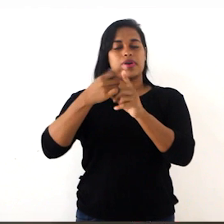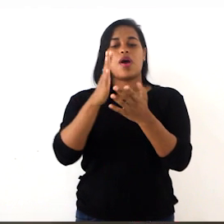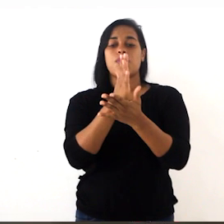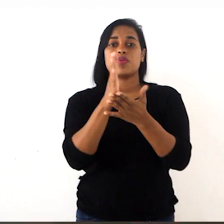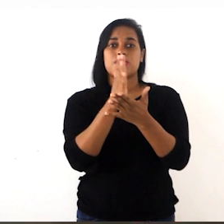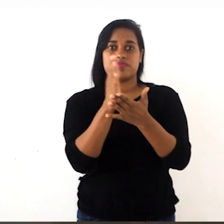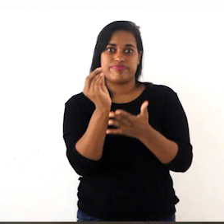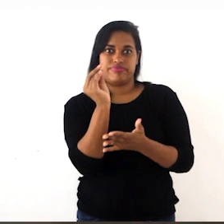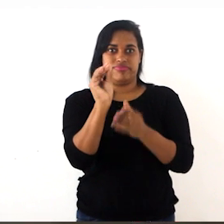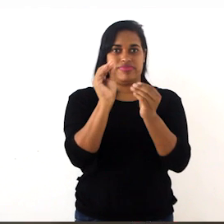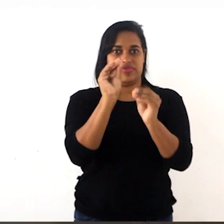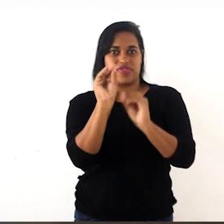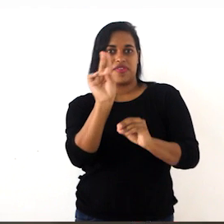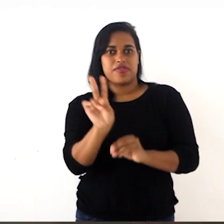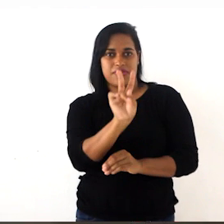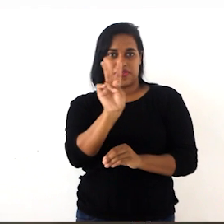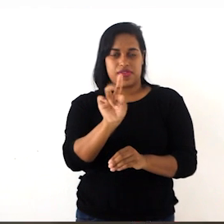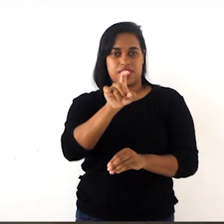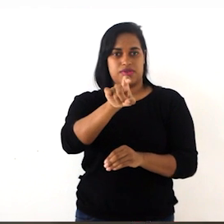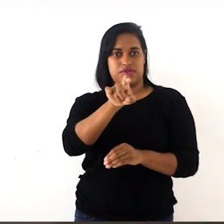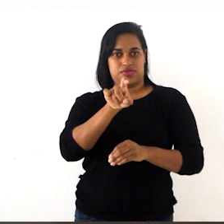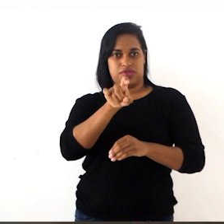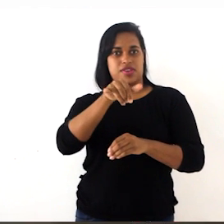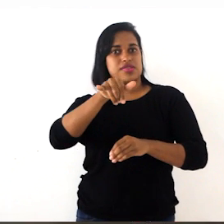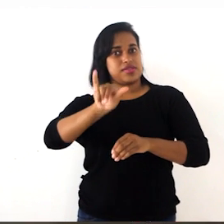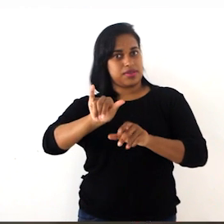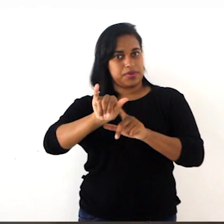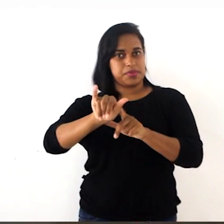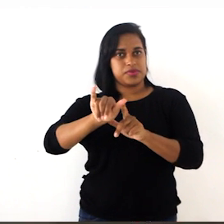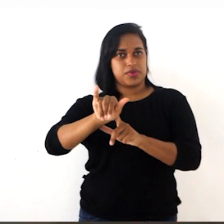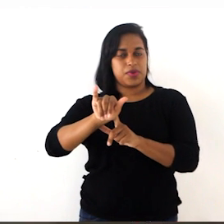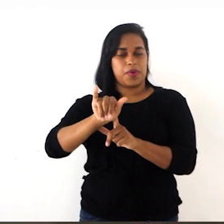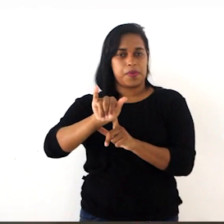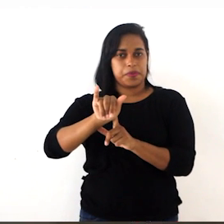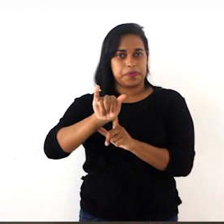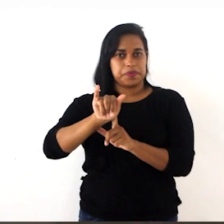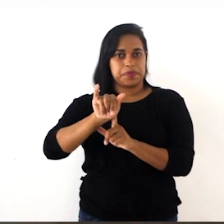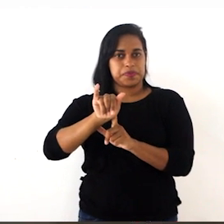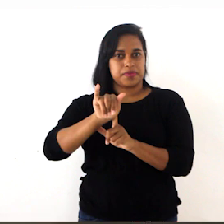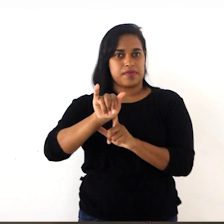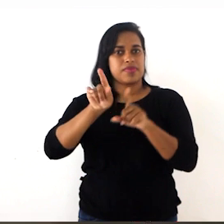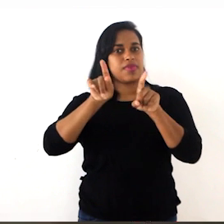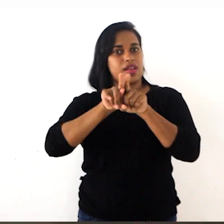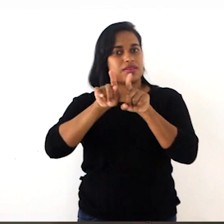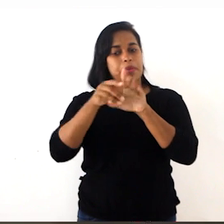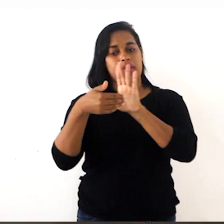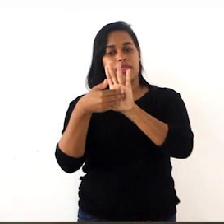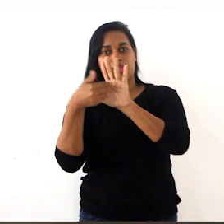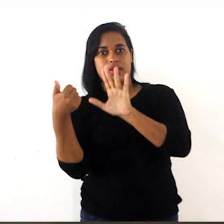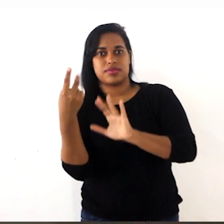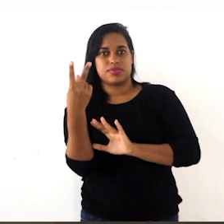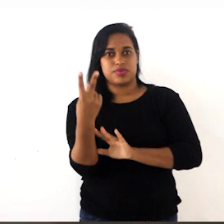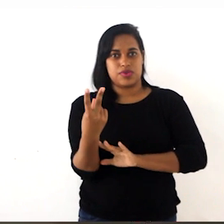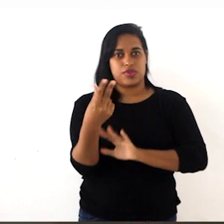de x e de y. Vamos tirar esse 2,